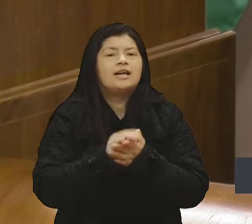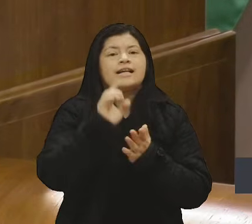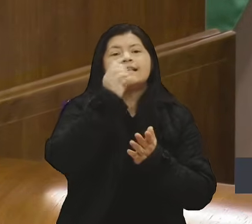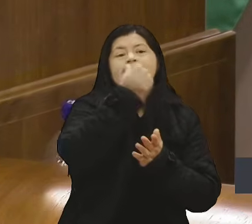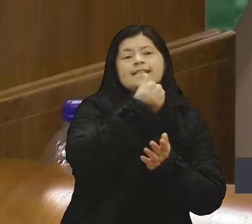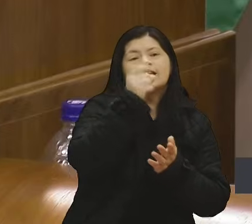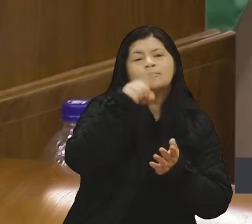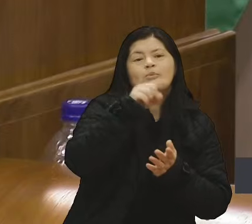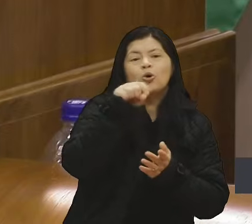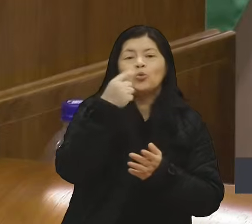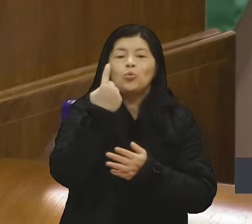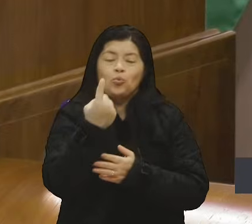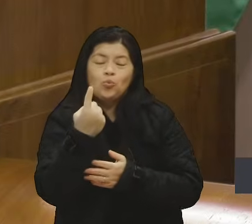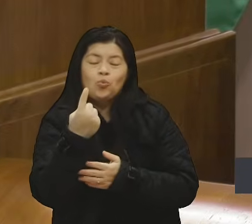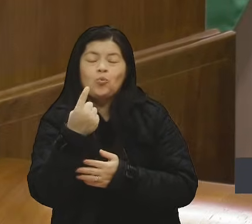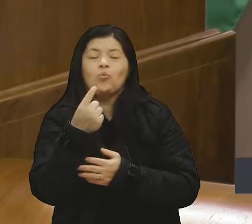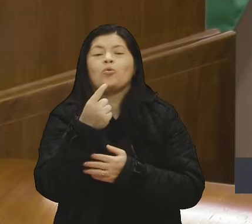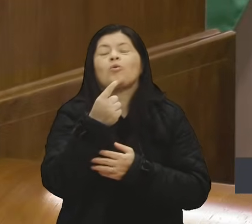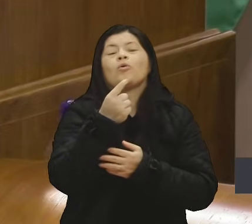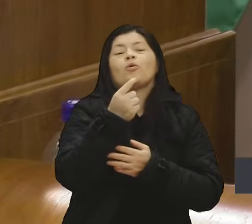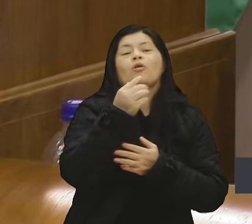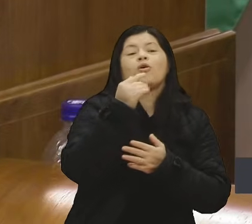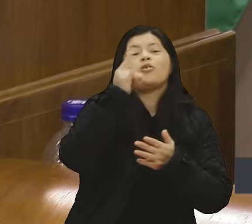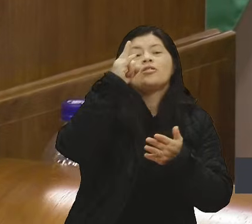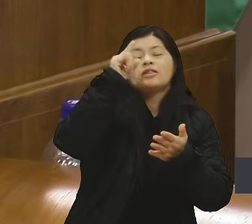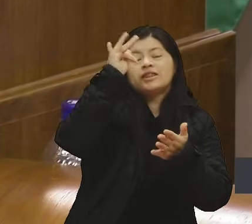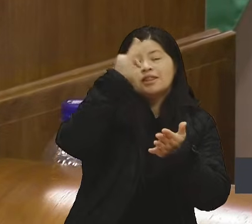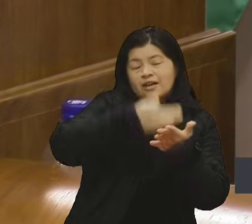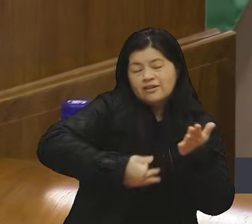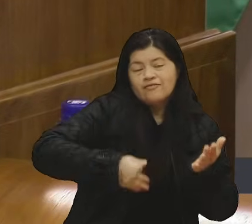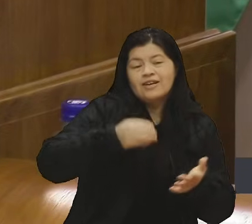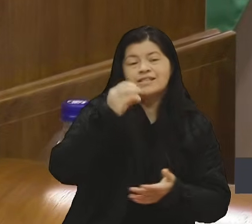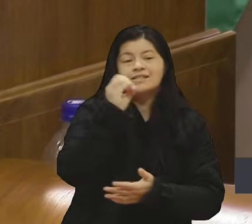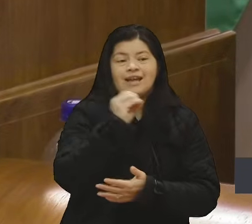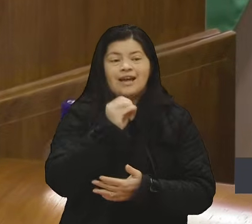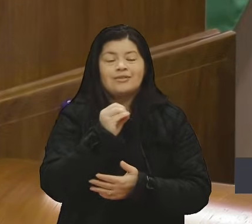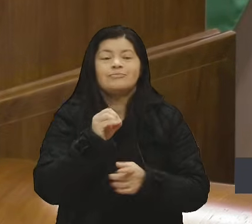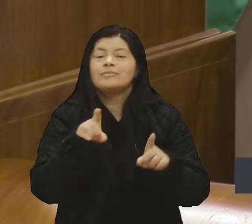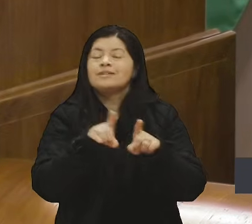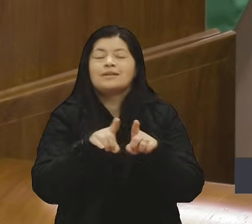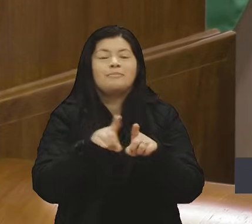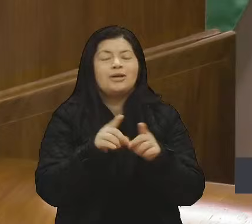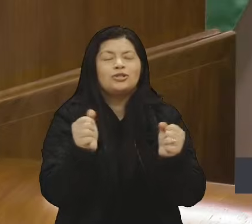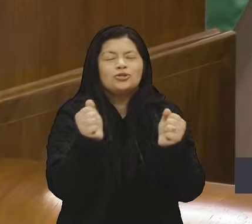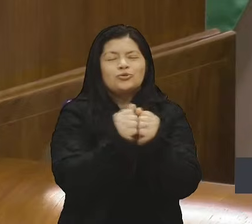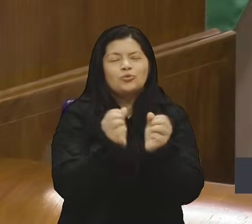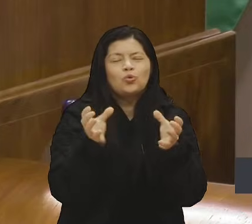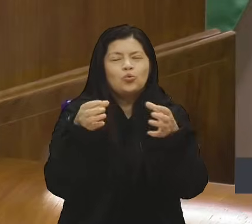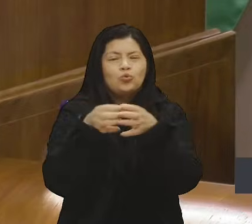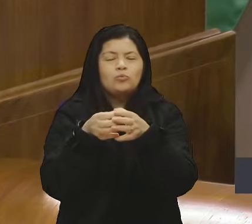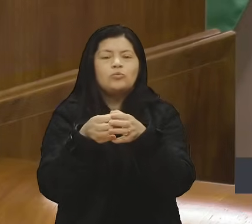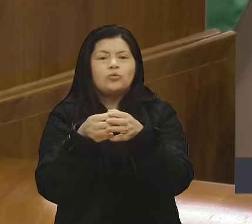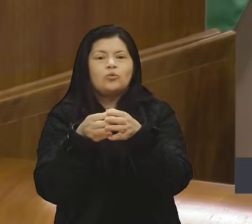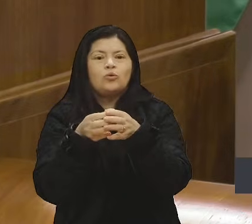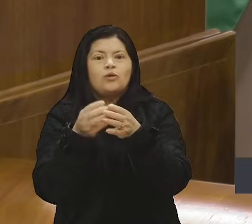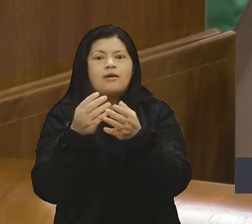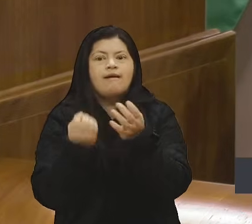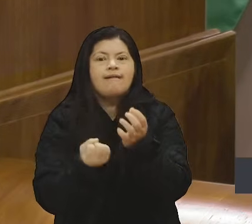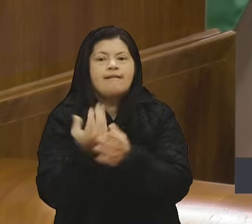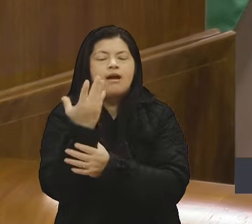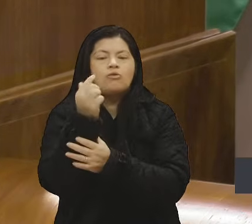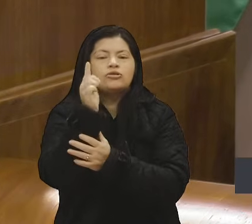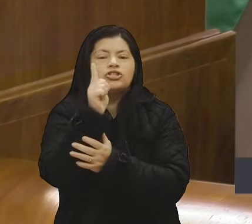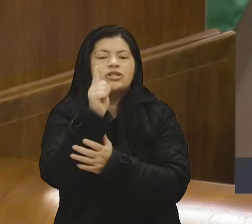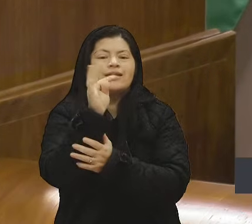tarifa zero. Eu acho que essa é mais uma frente importante para a gente encabeçar. Então, como encaminhamento, a gente criar um GT, começar com quem está aqui, mas,